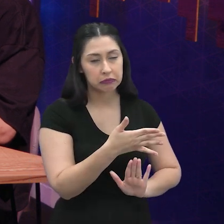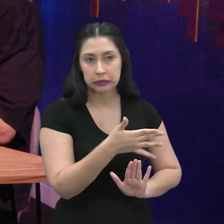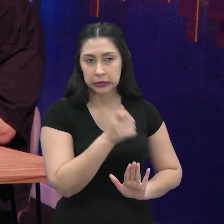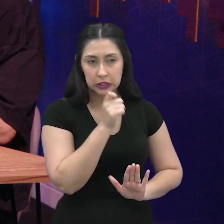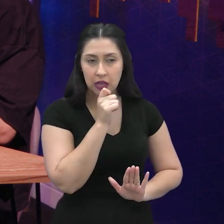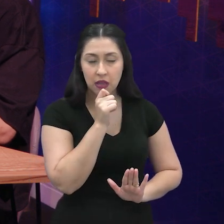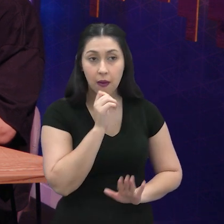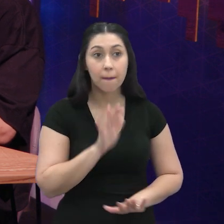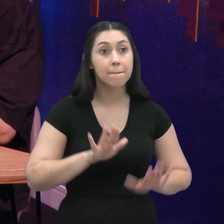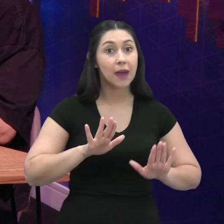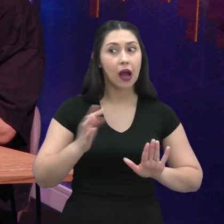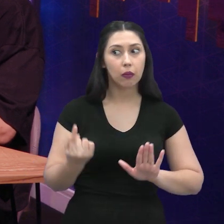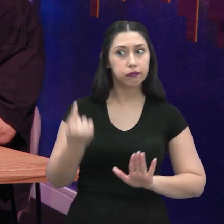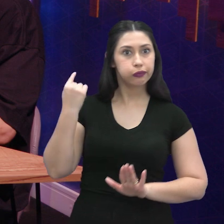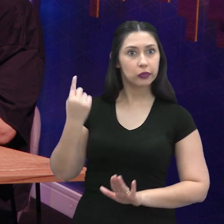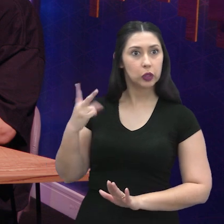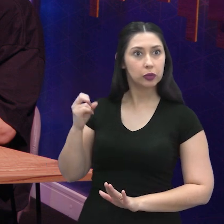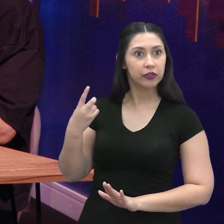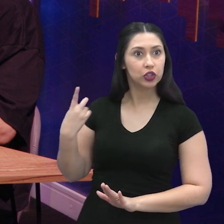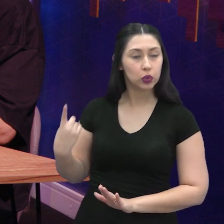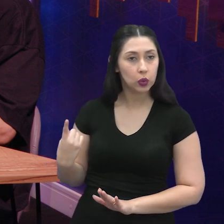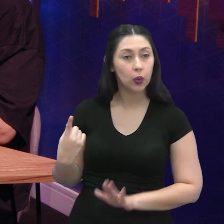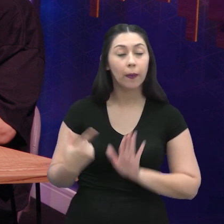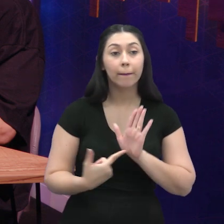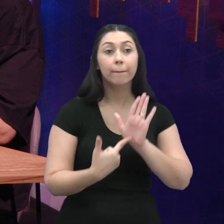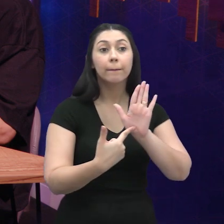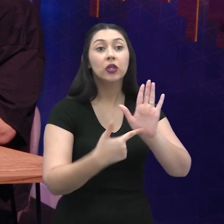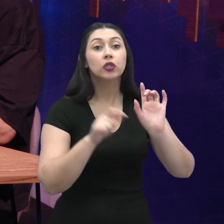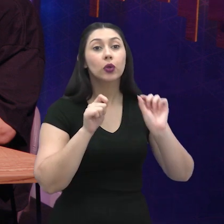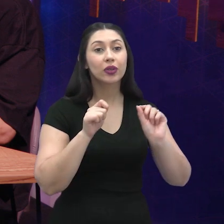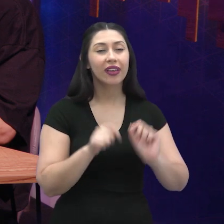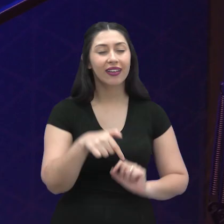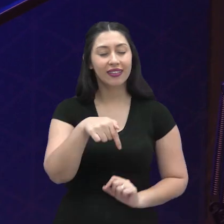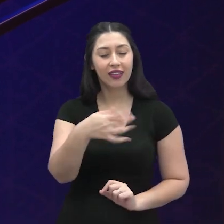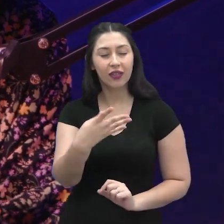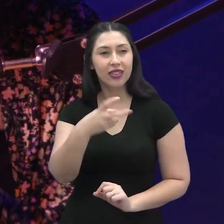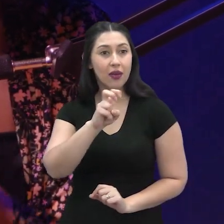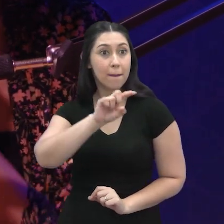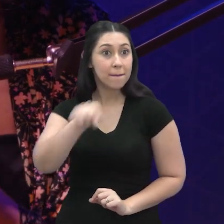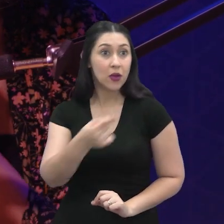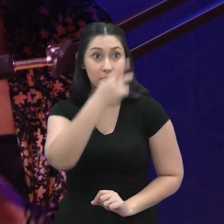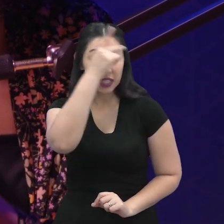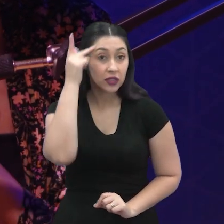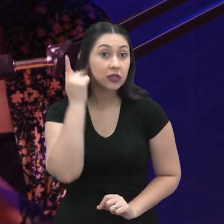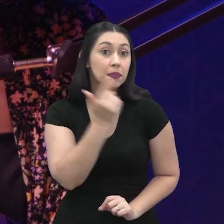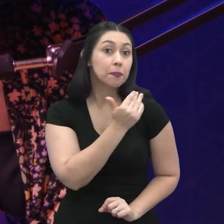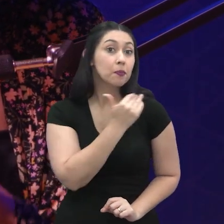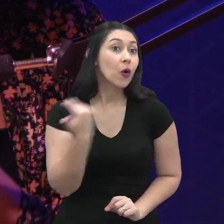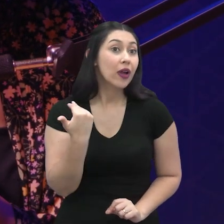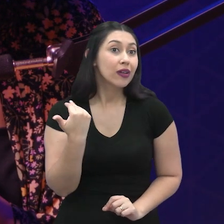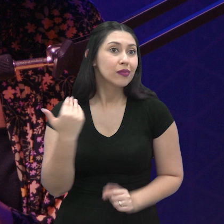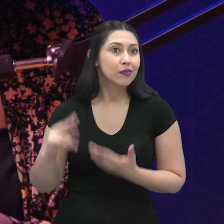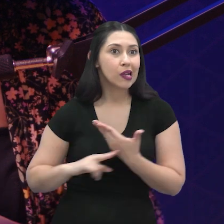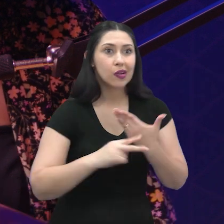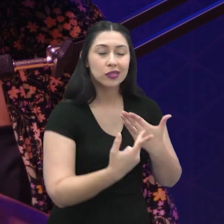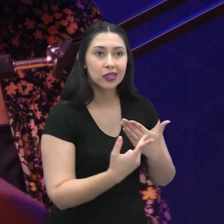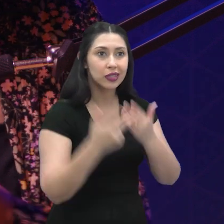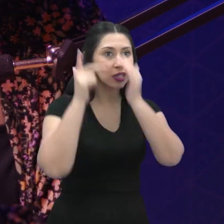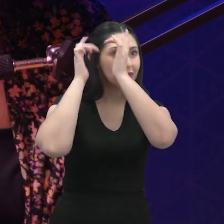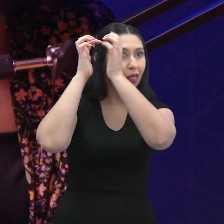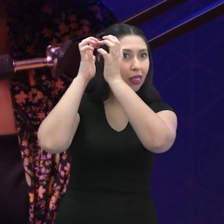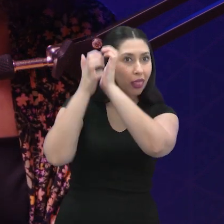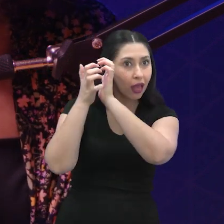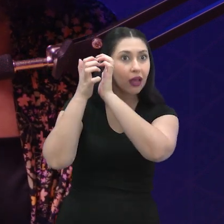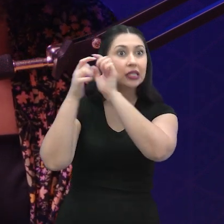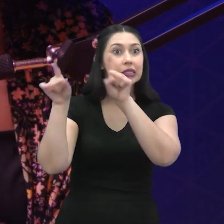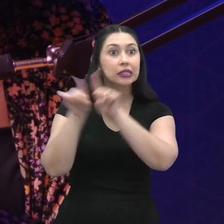pesquisa mais recente. Mas, gente, já no ano de 2021, foi relatado que 745 mil pessoas morreram por